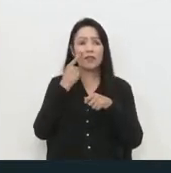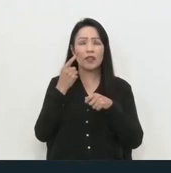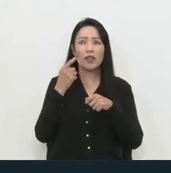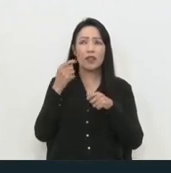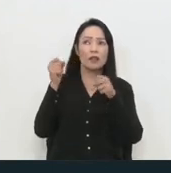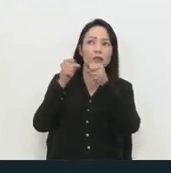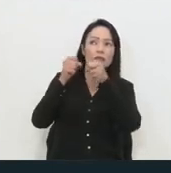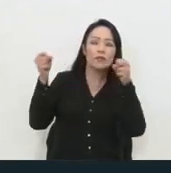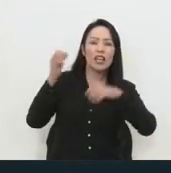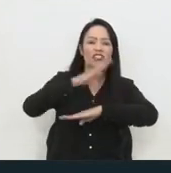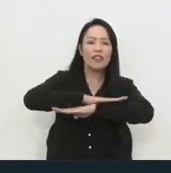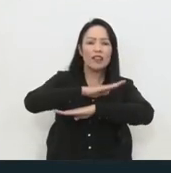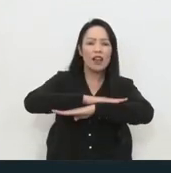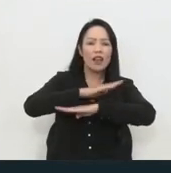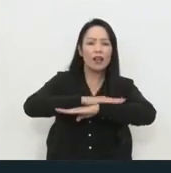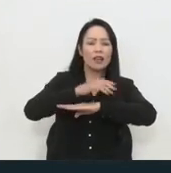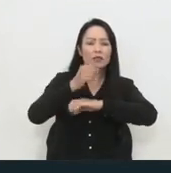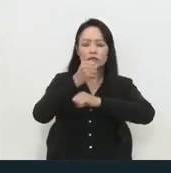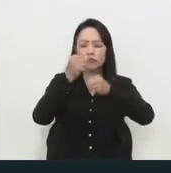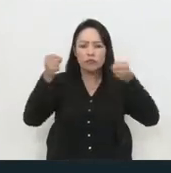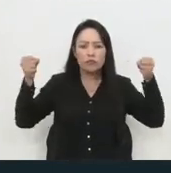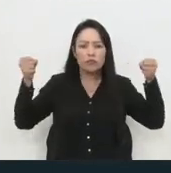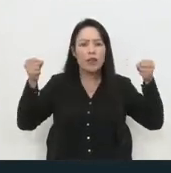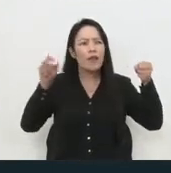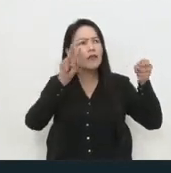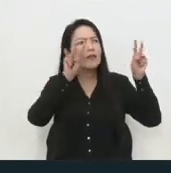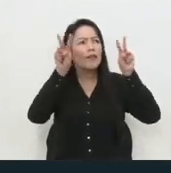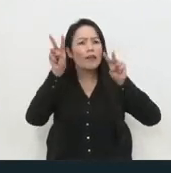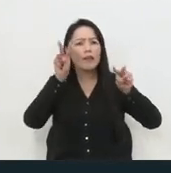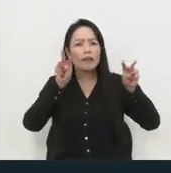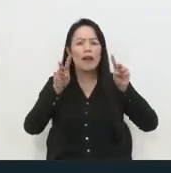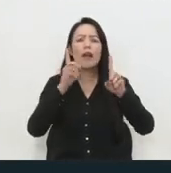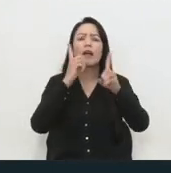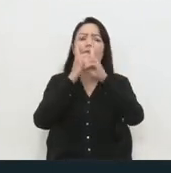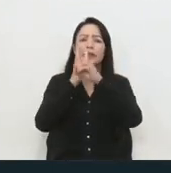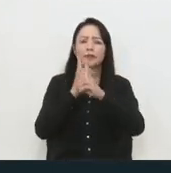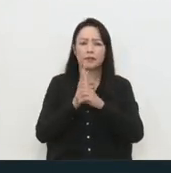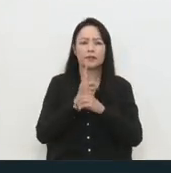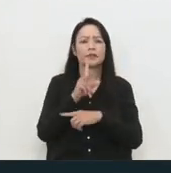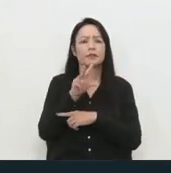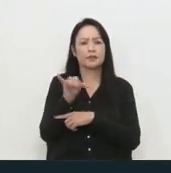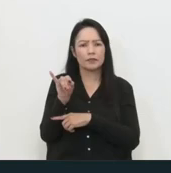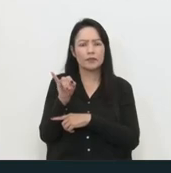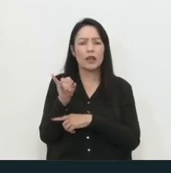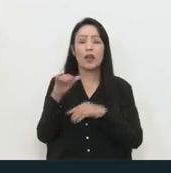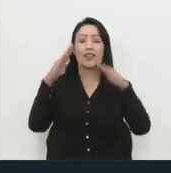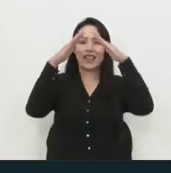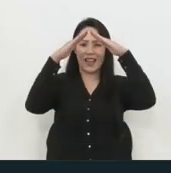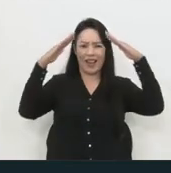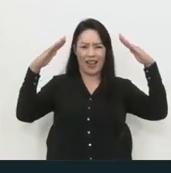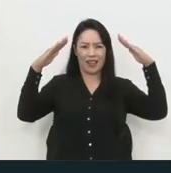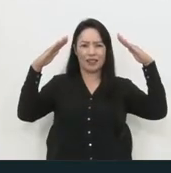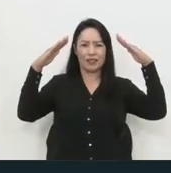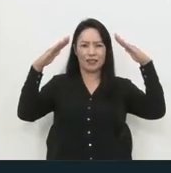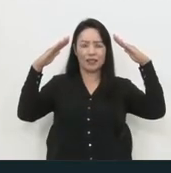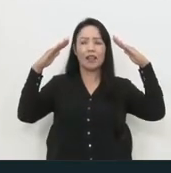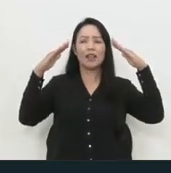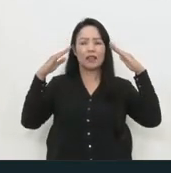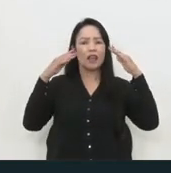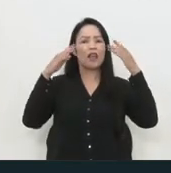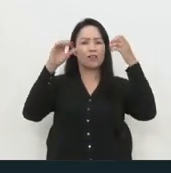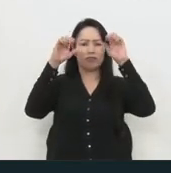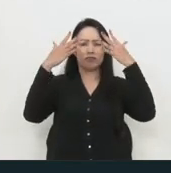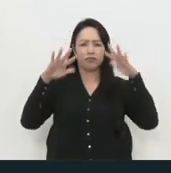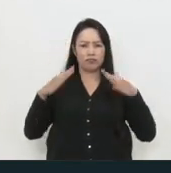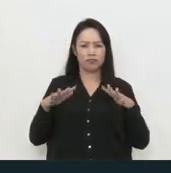janelas que vossas excelências vão identificar que o telhado do hmu está em ruína